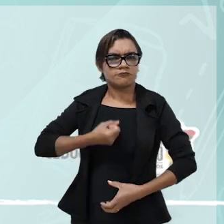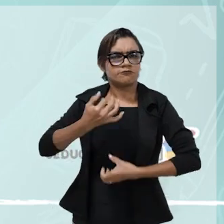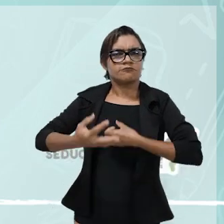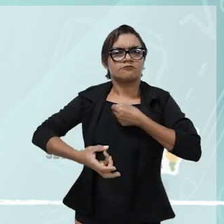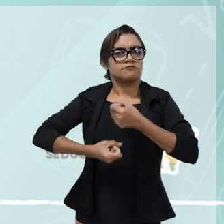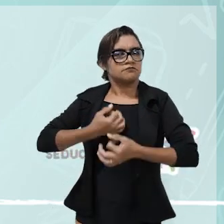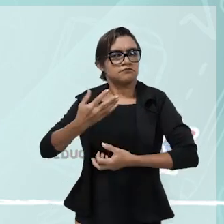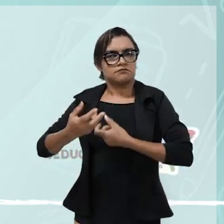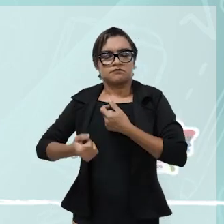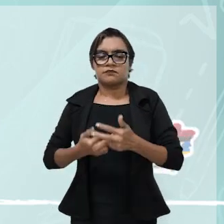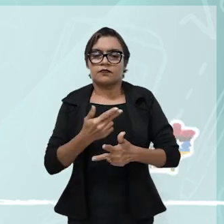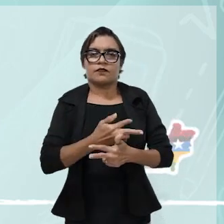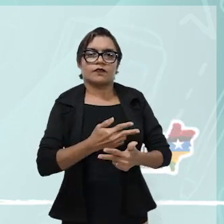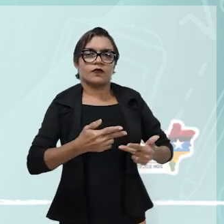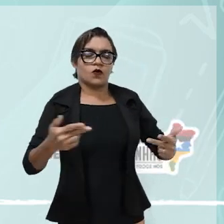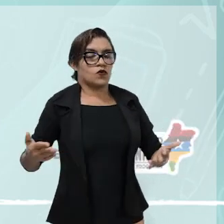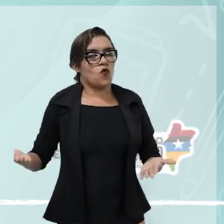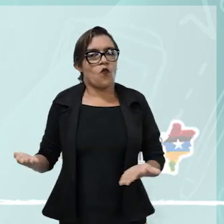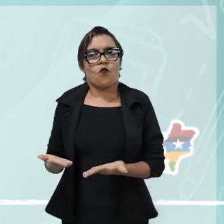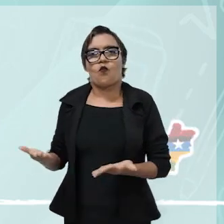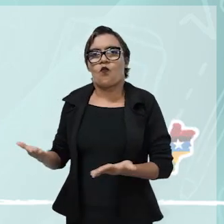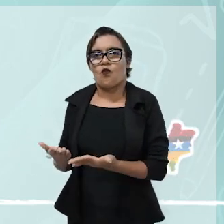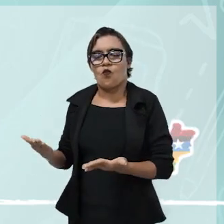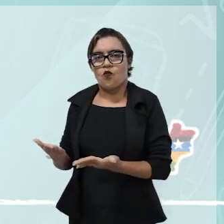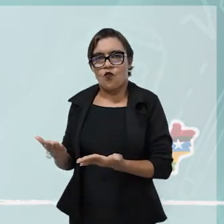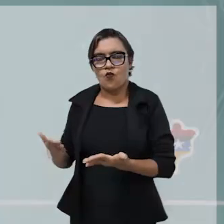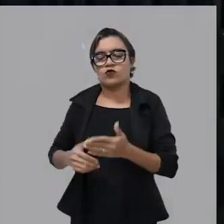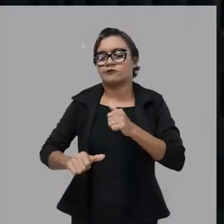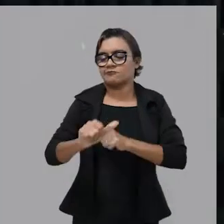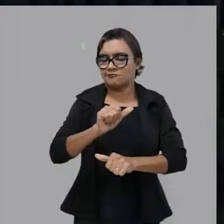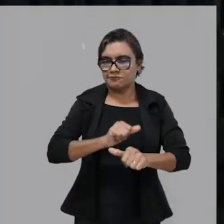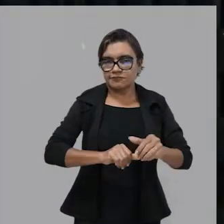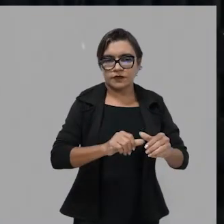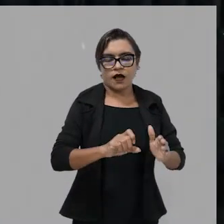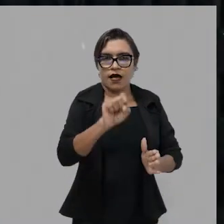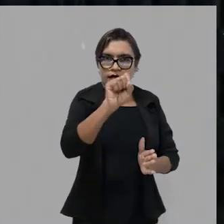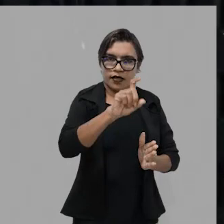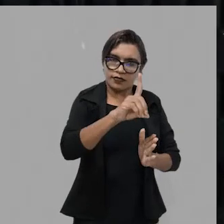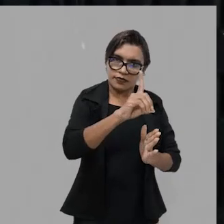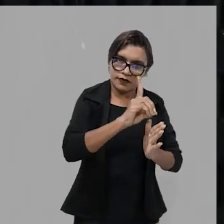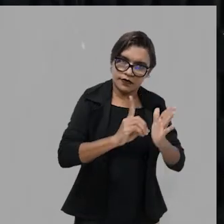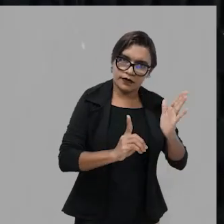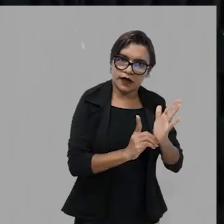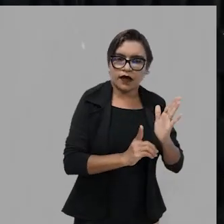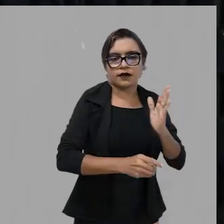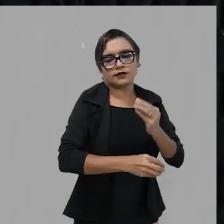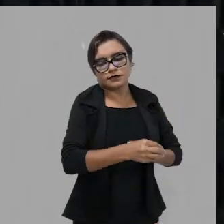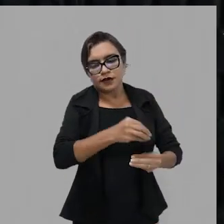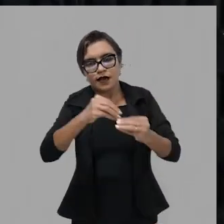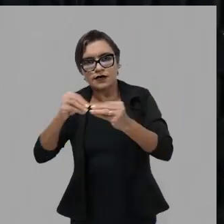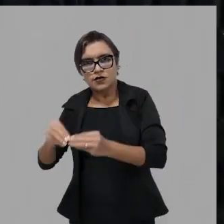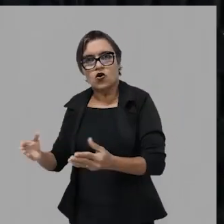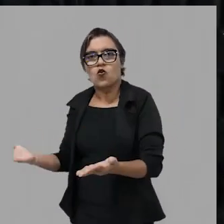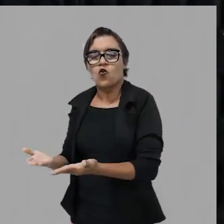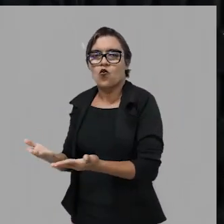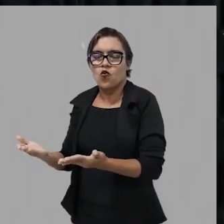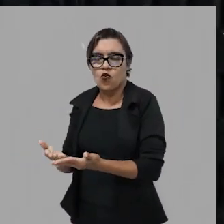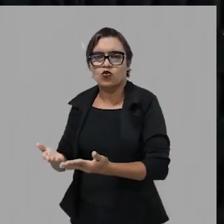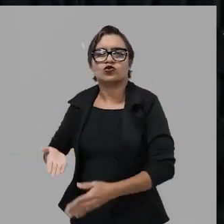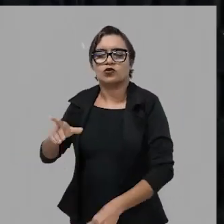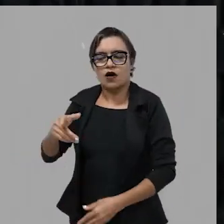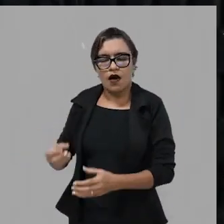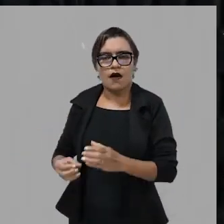as coisas que são mais atuais, né, trazendo aqui já para outras décadas, né, a gente sabe que já tem um tempinho que teve a gravação